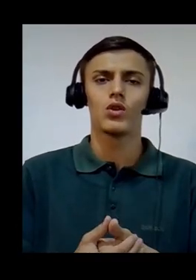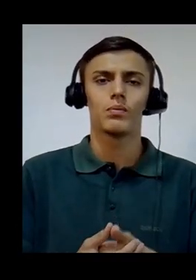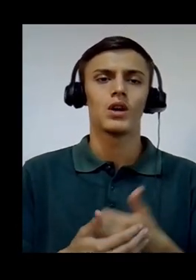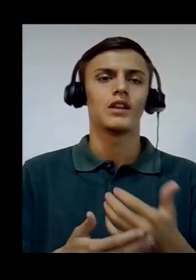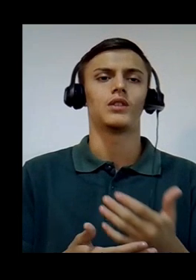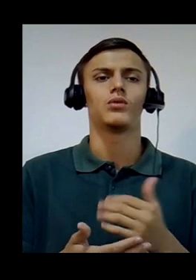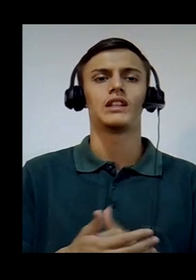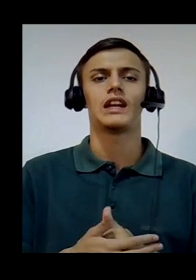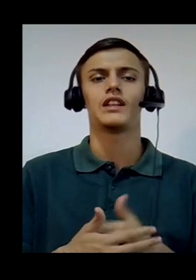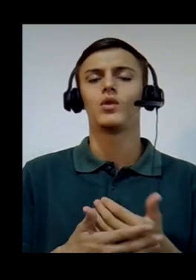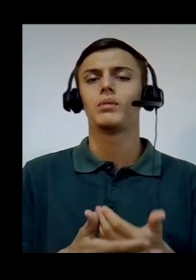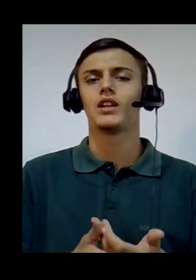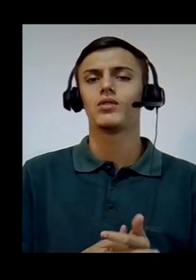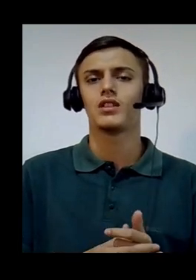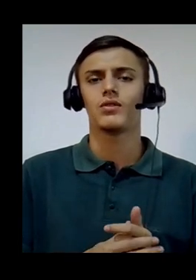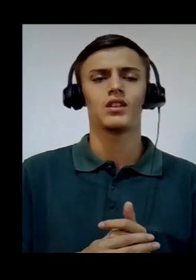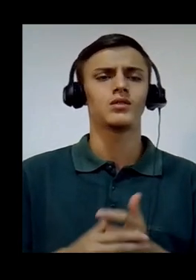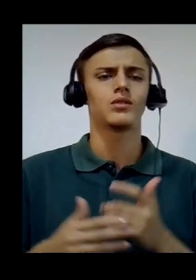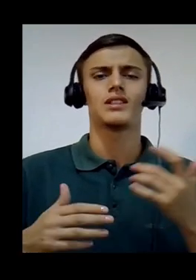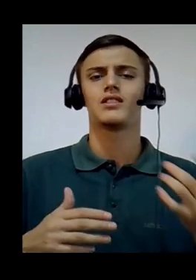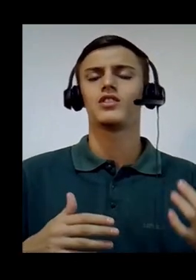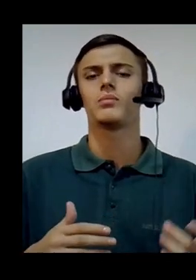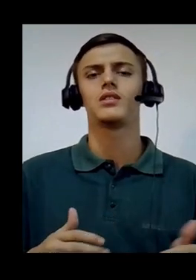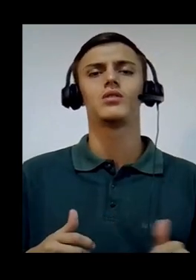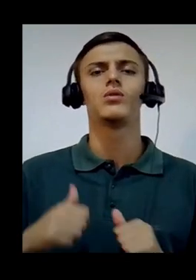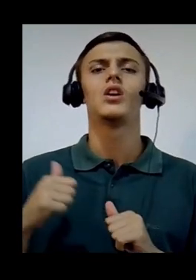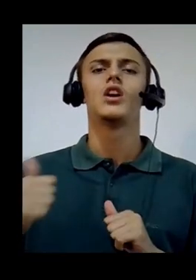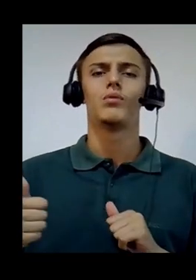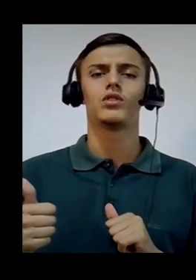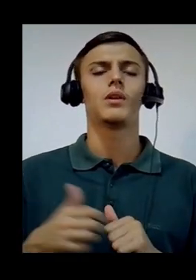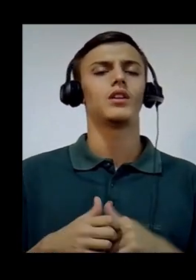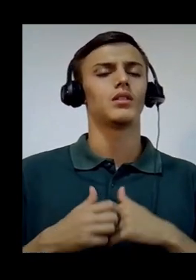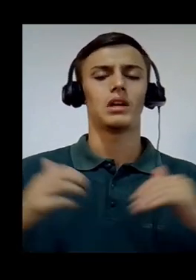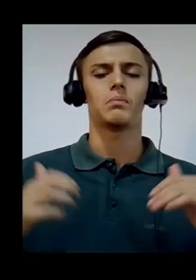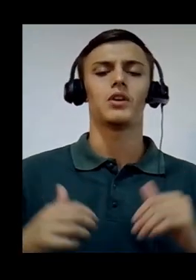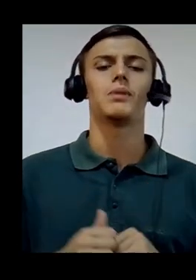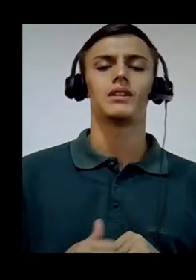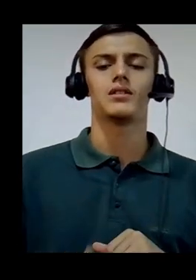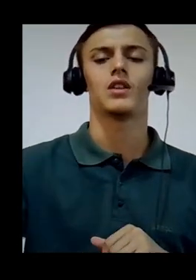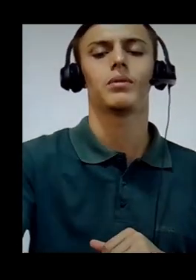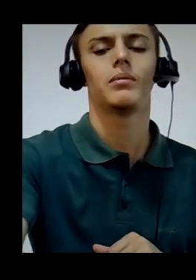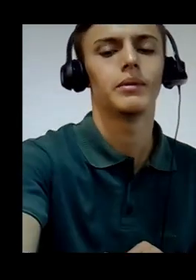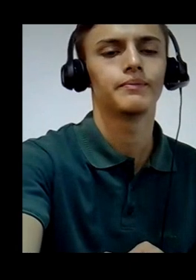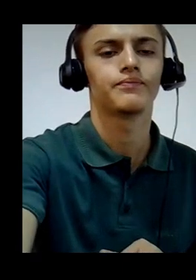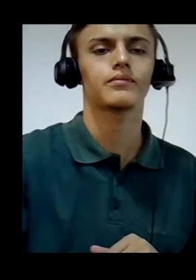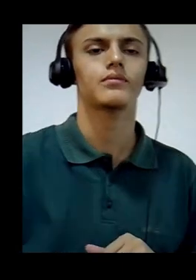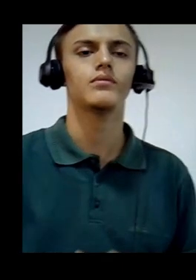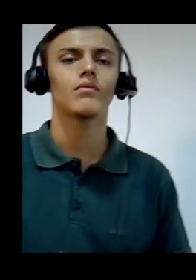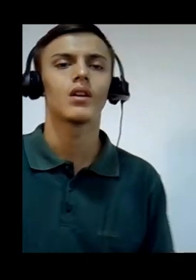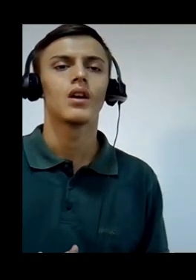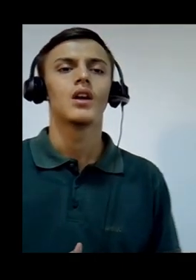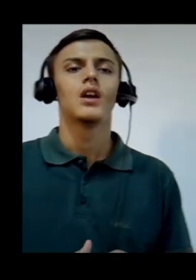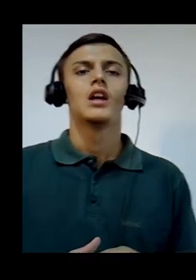talabarte no guarda-corpo, né? Não tem nada que obrigue você a fazer isso. Se você se sentir mais seguro, muito melhor também, pode bater sem nenhum problema.